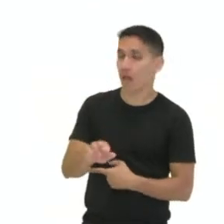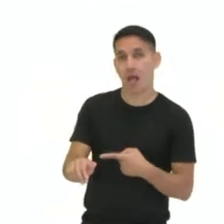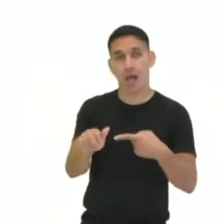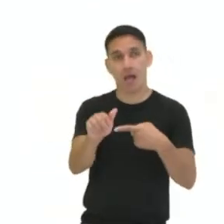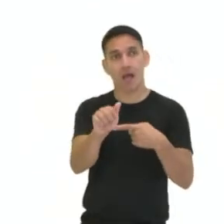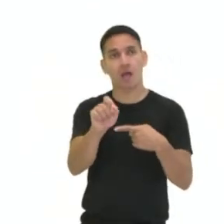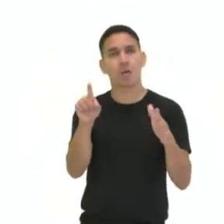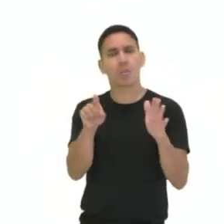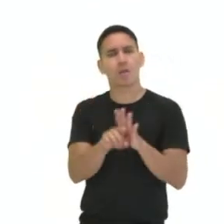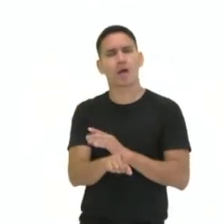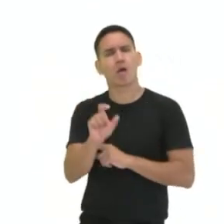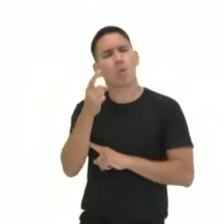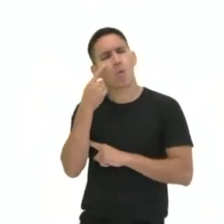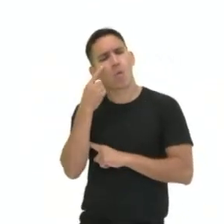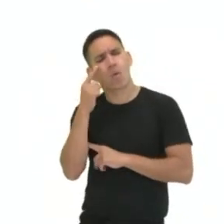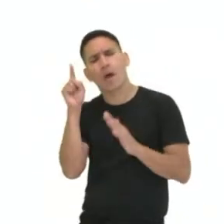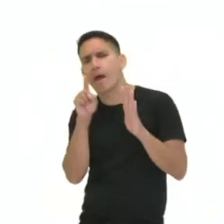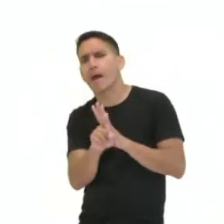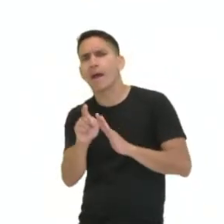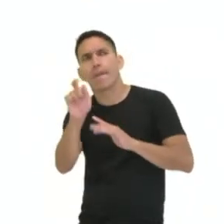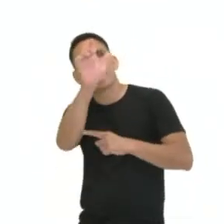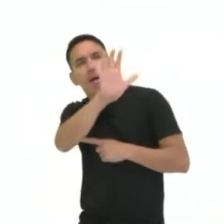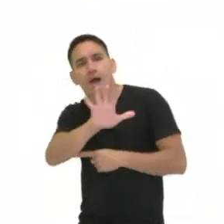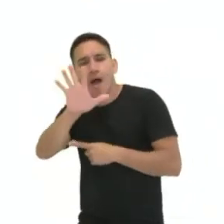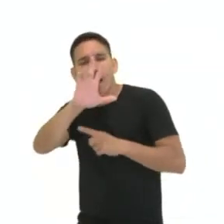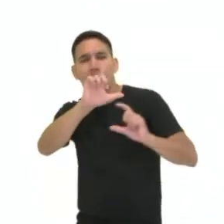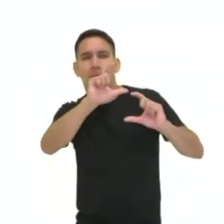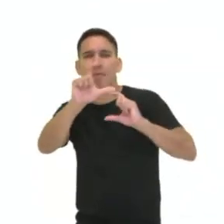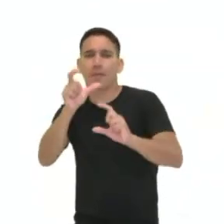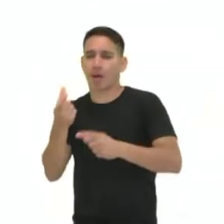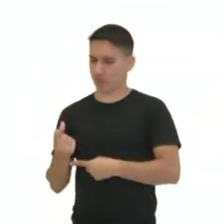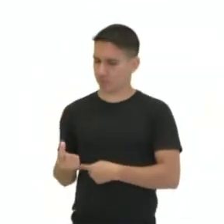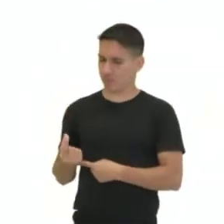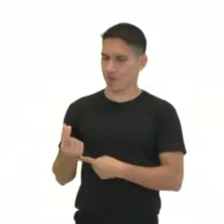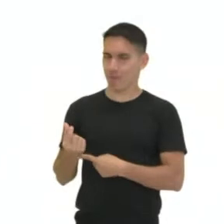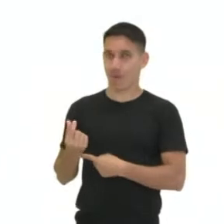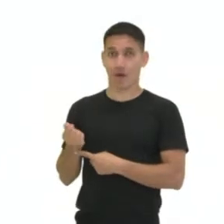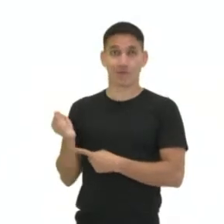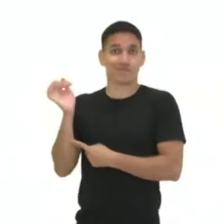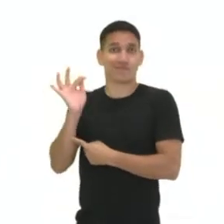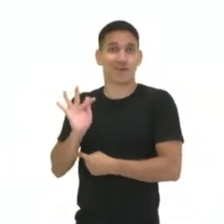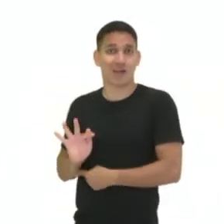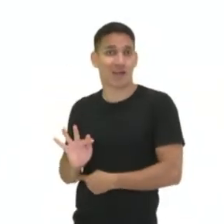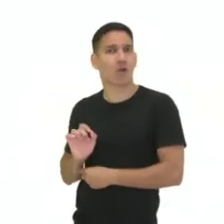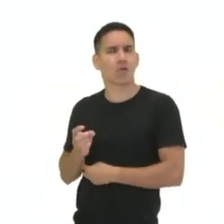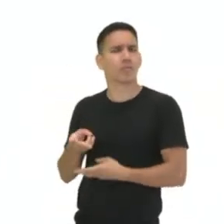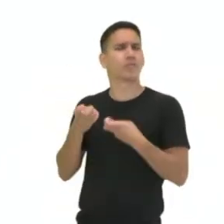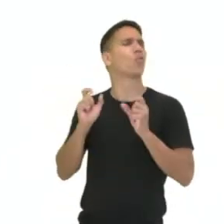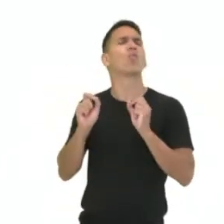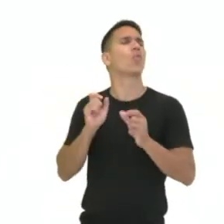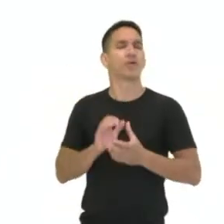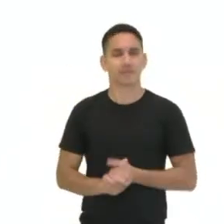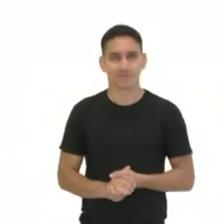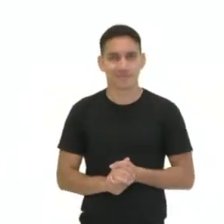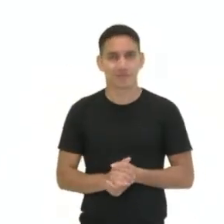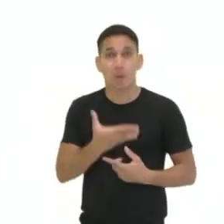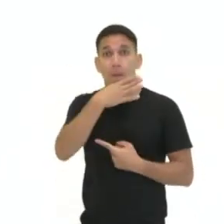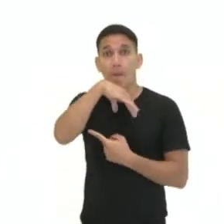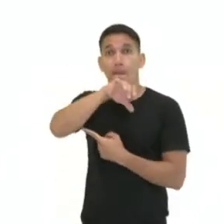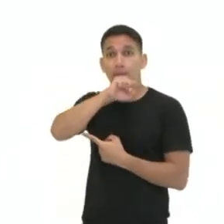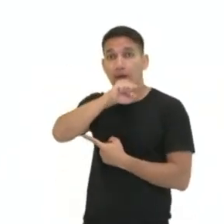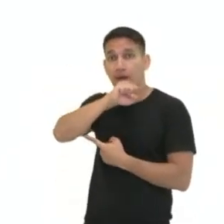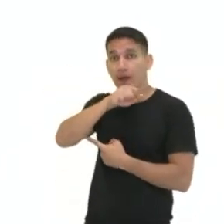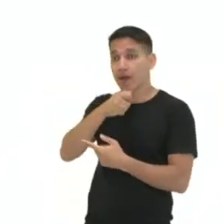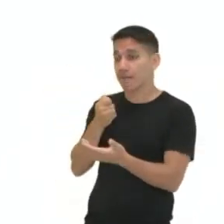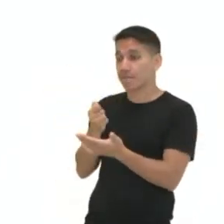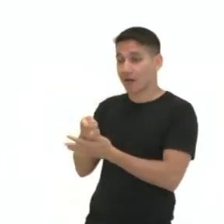que você vê nas imagens da história em quadrinhos Meu Bolso Feliz? Vê-se o pai de Magali pagando a semanada à filha